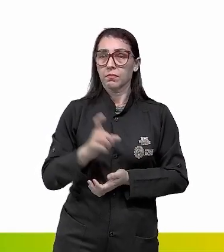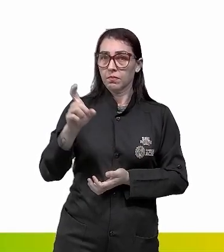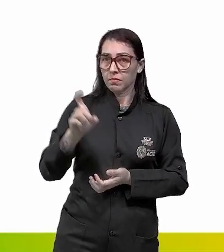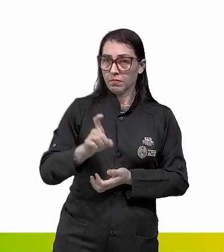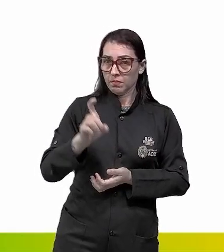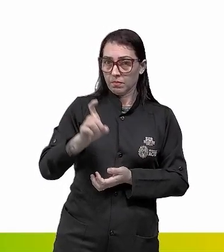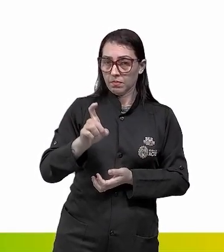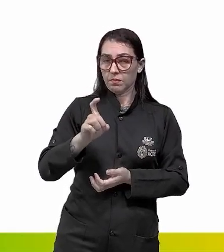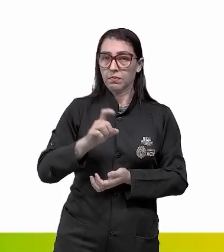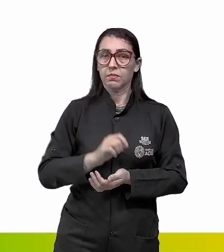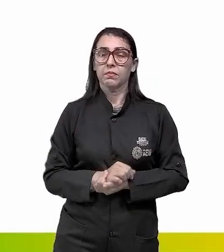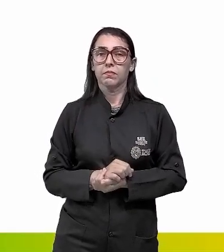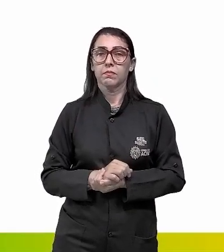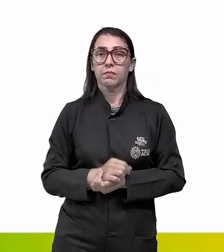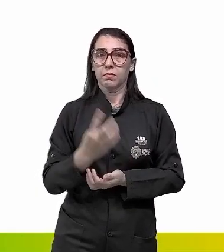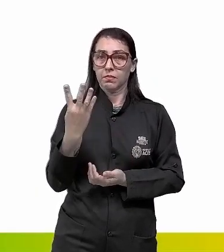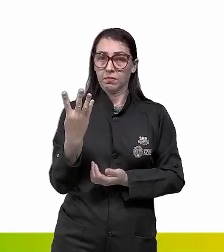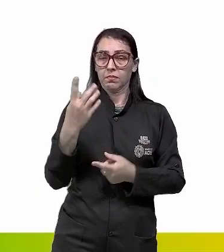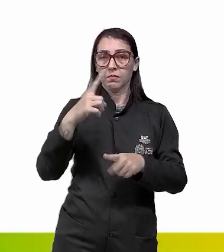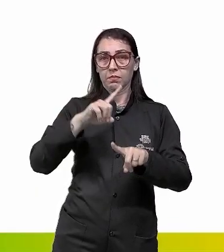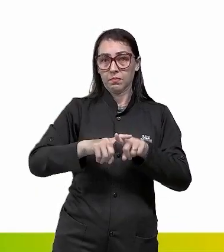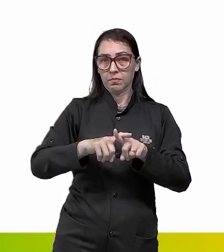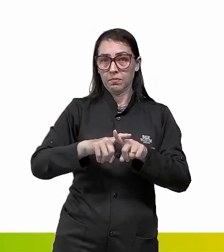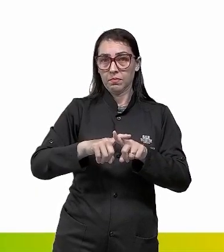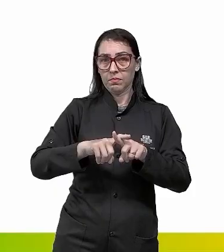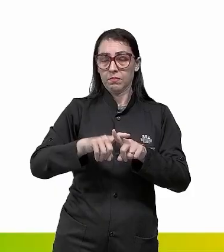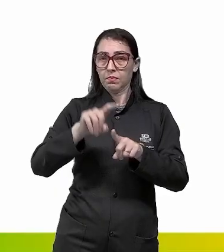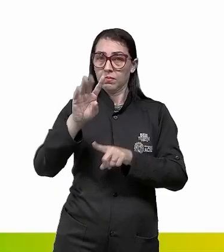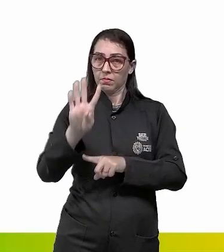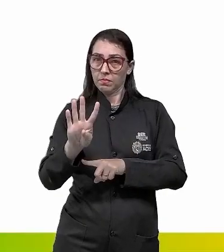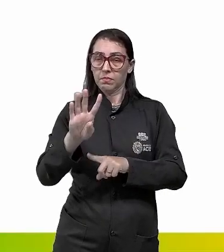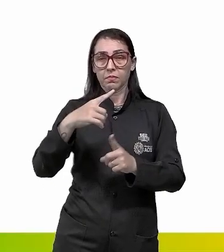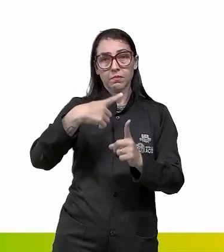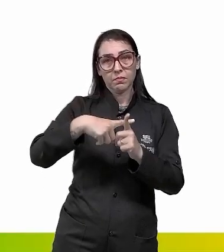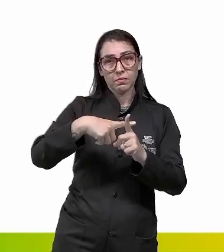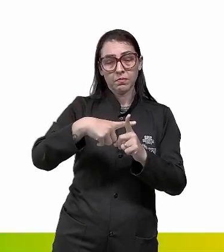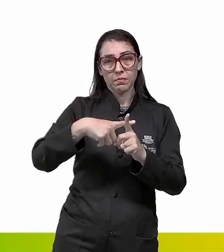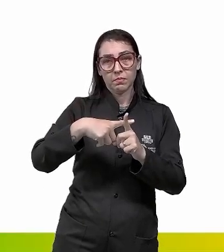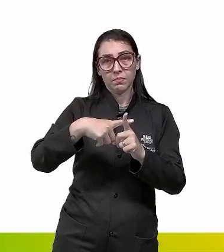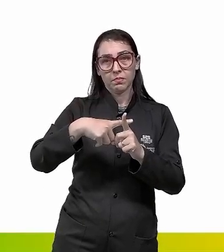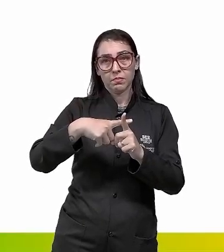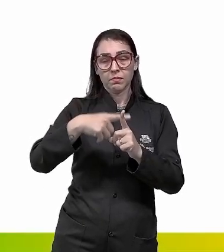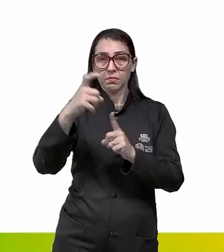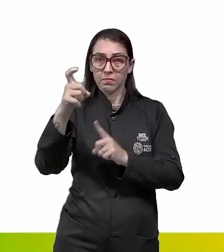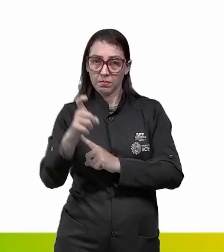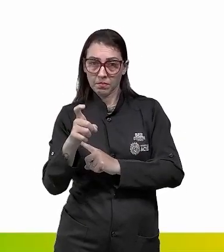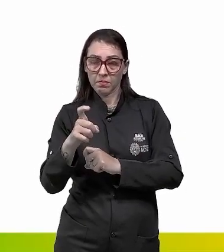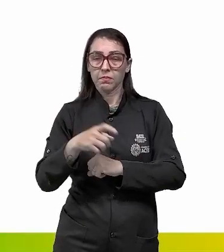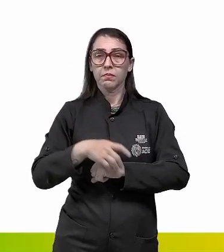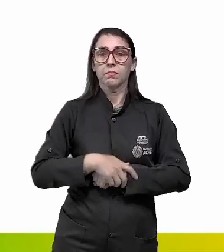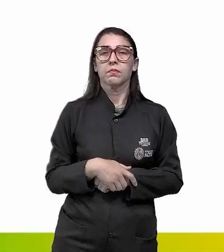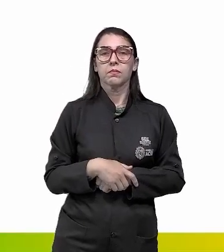x é 4 vezes 4 mais x.